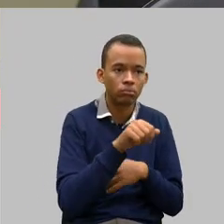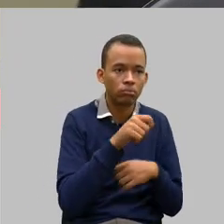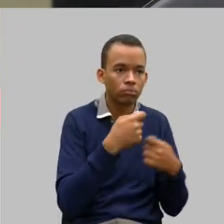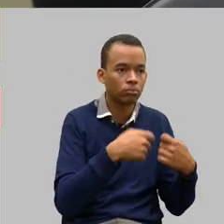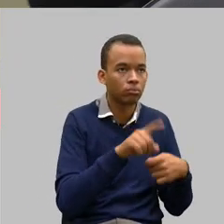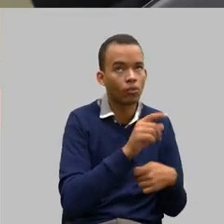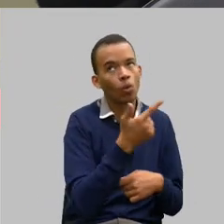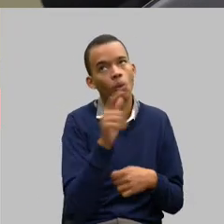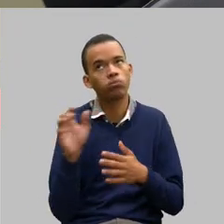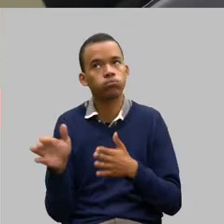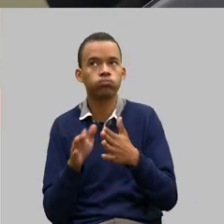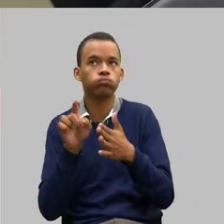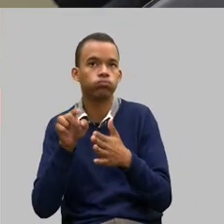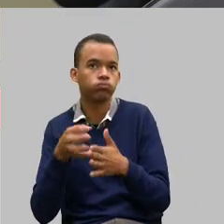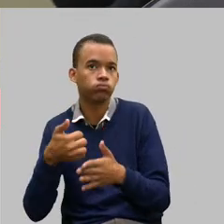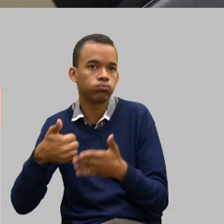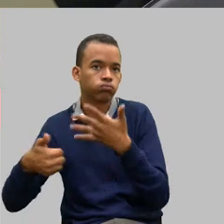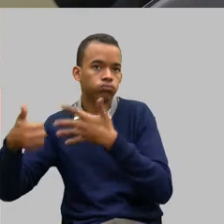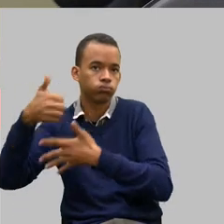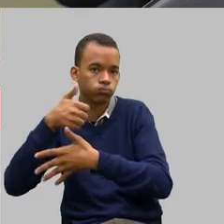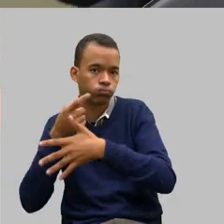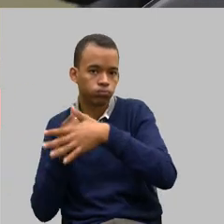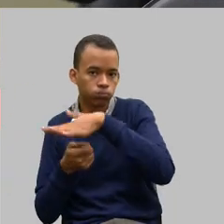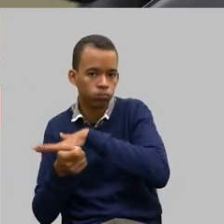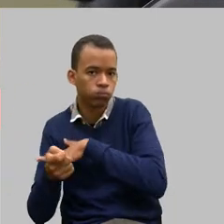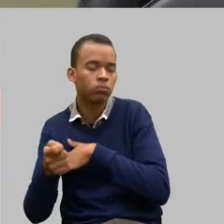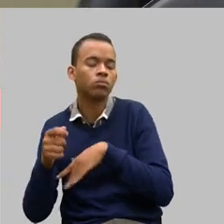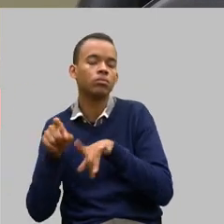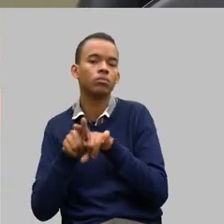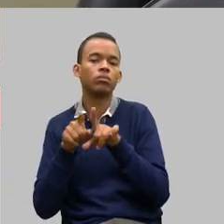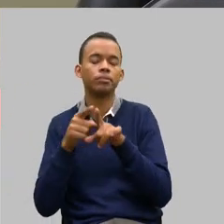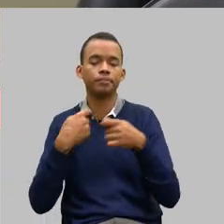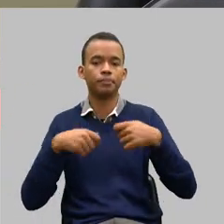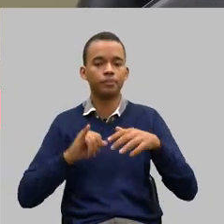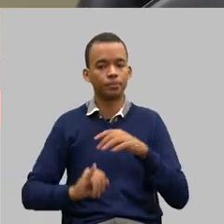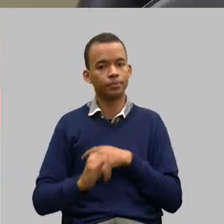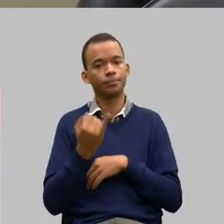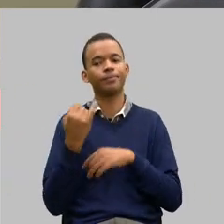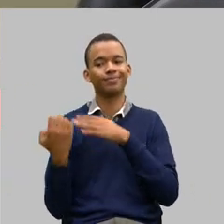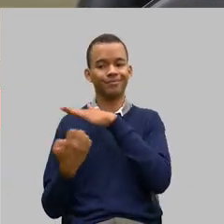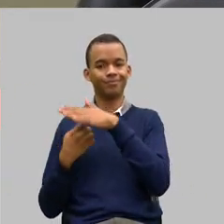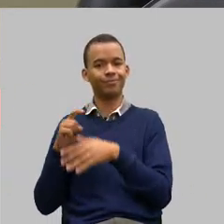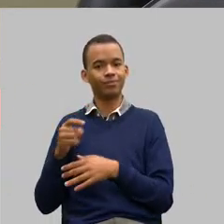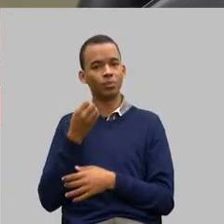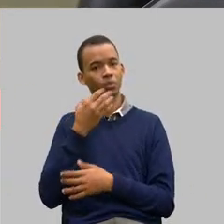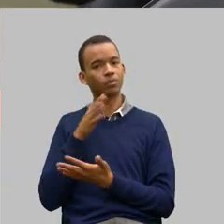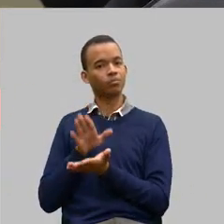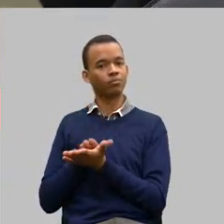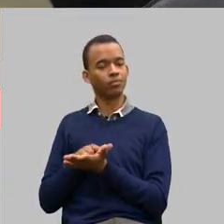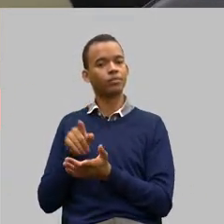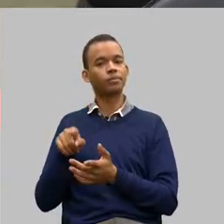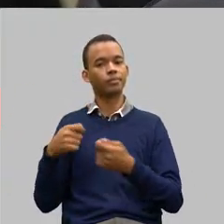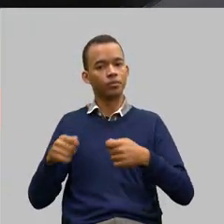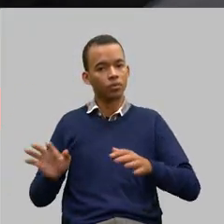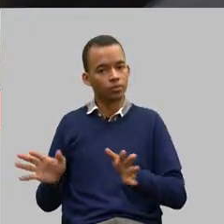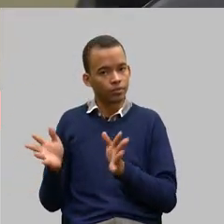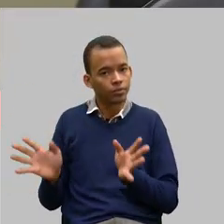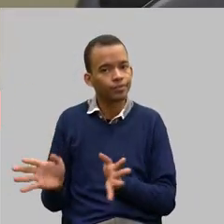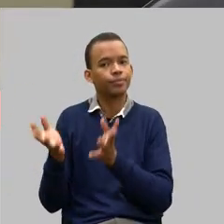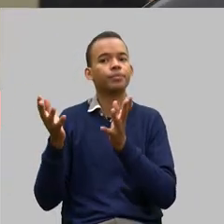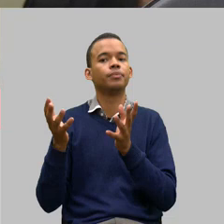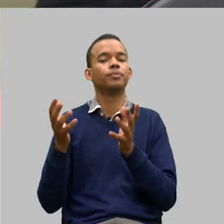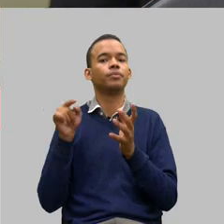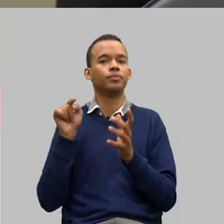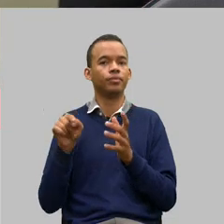outras mas também nós temos que aproveitar esse momento e talvez esses bons exemplos para incentivar cada vez mais